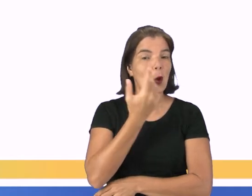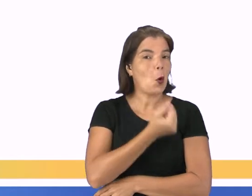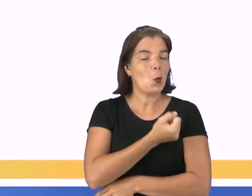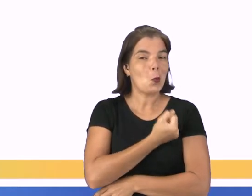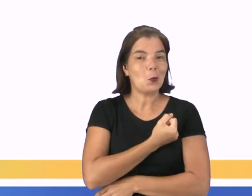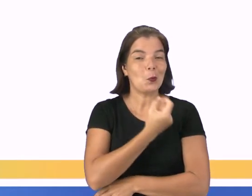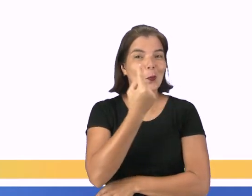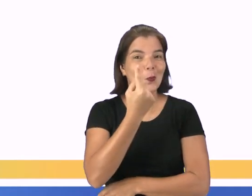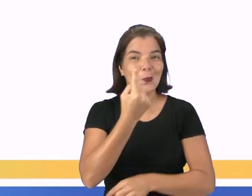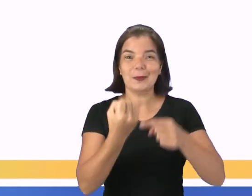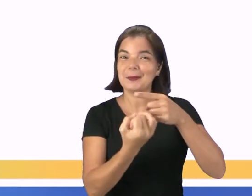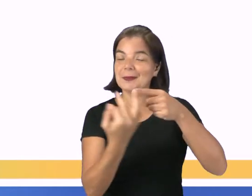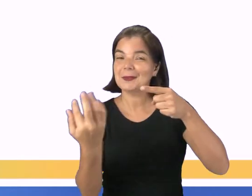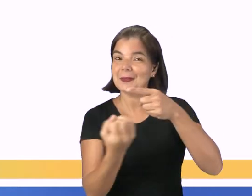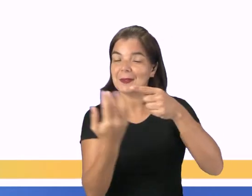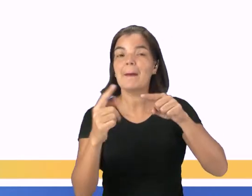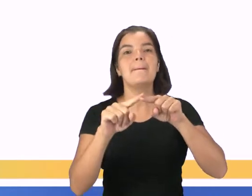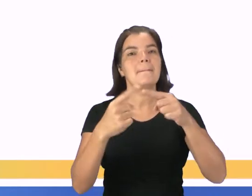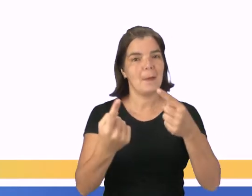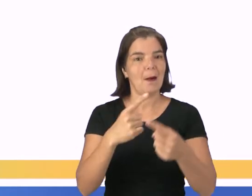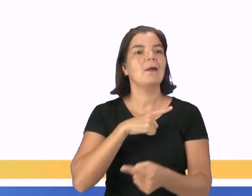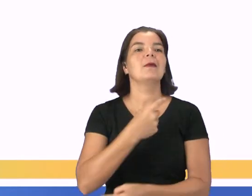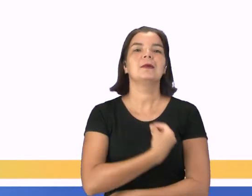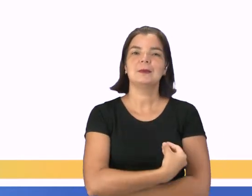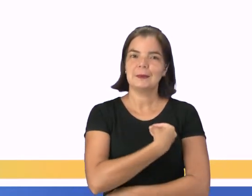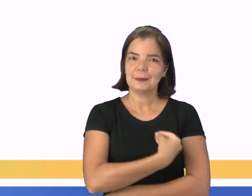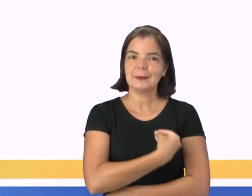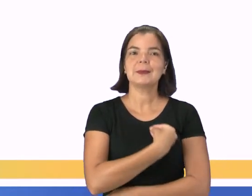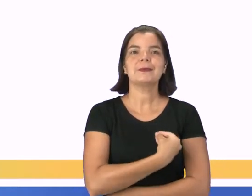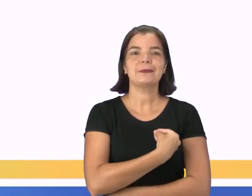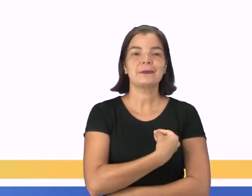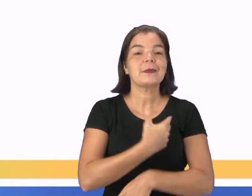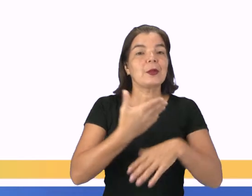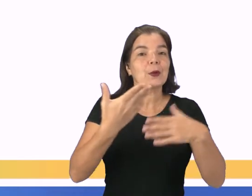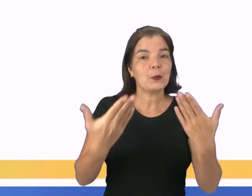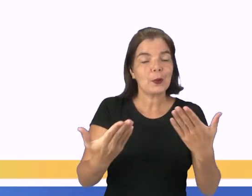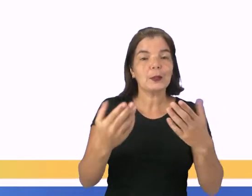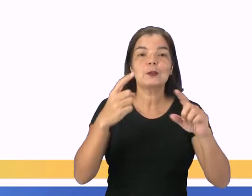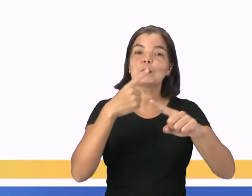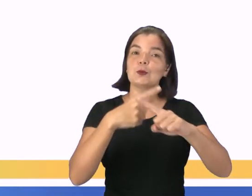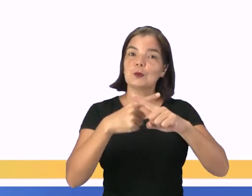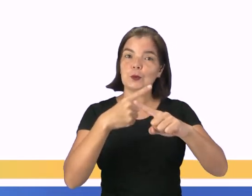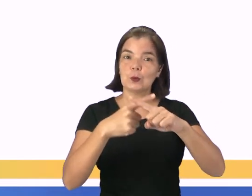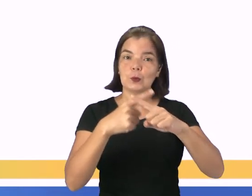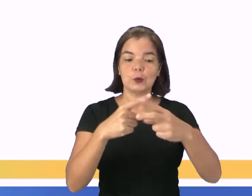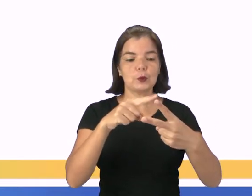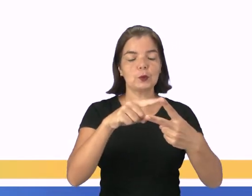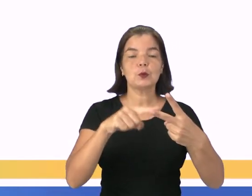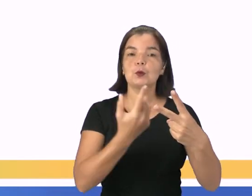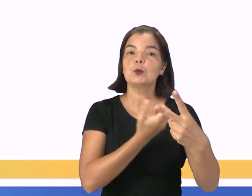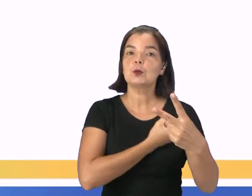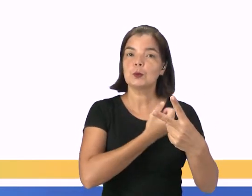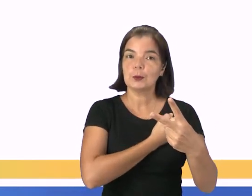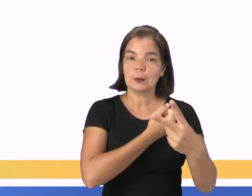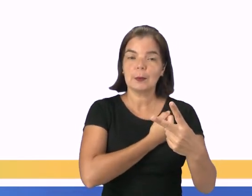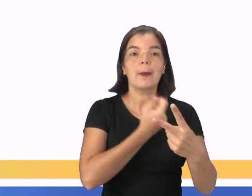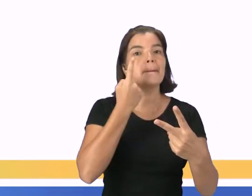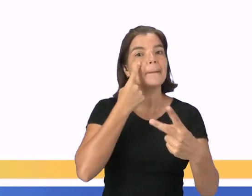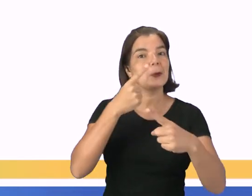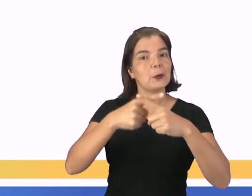do 652, mas ele existe. Então, quando multiplicamos esses dois números aí, devemos